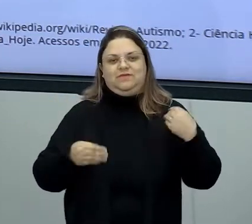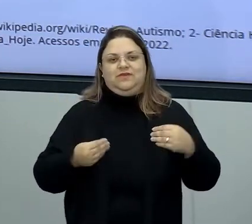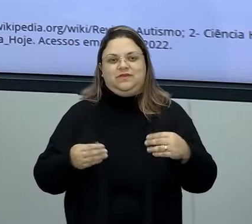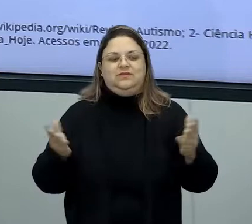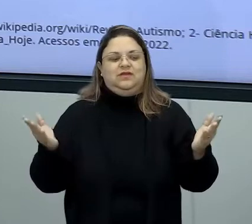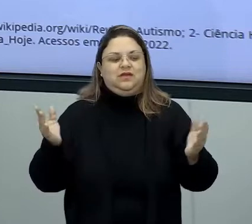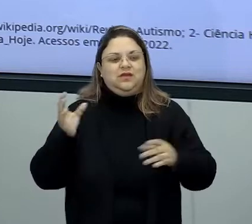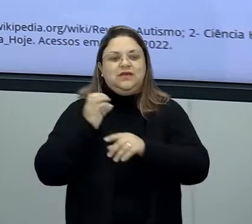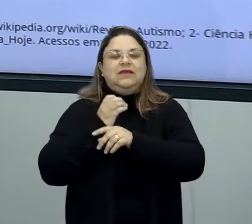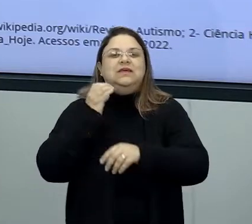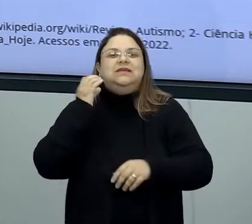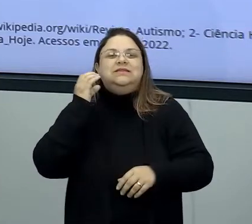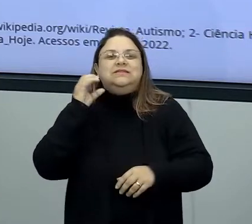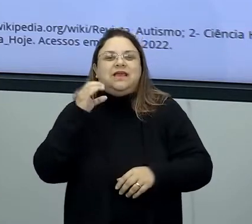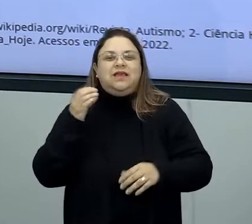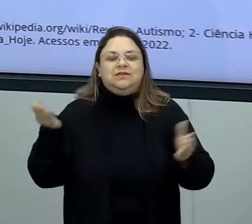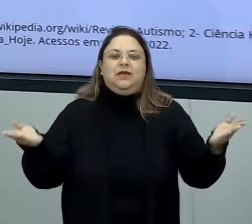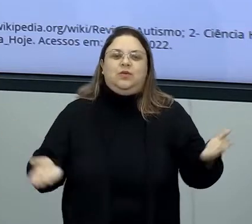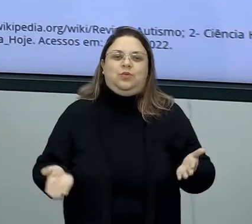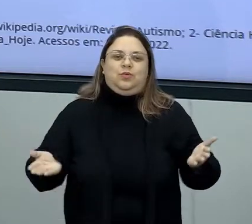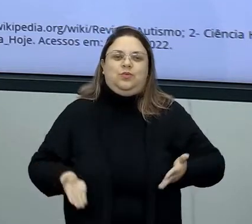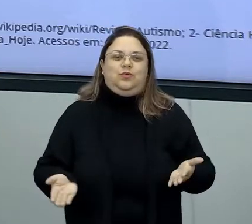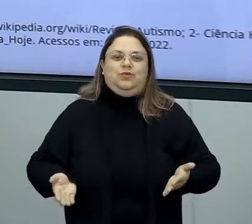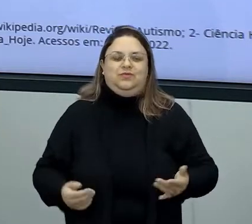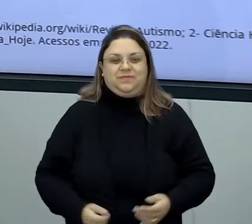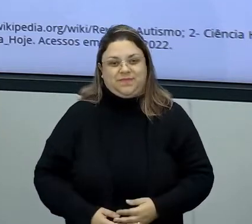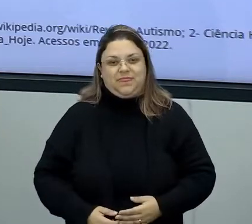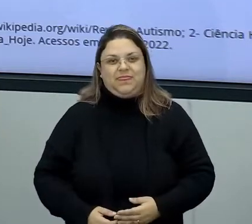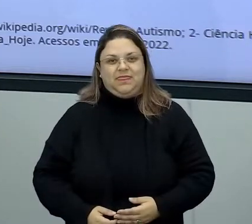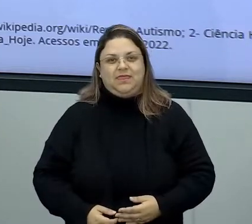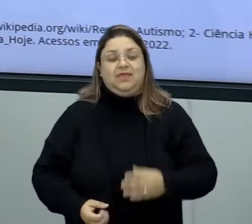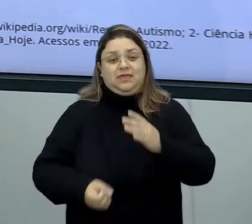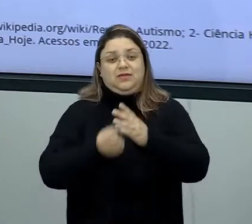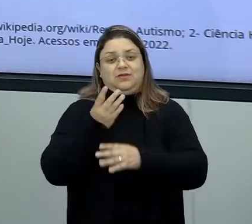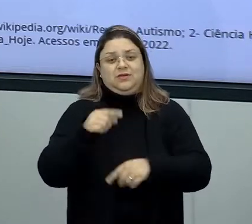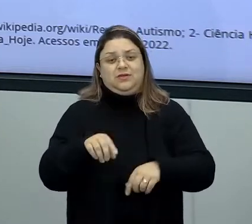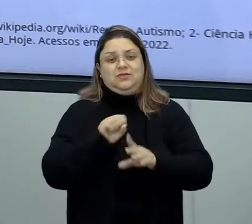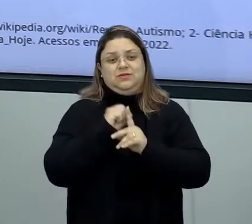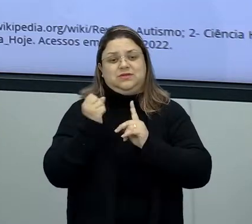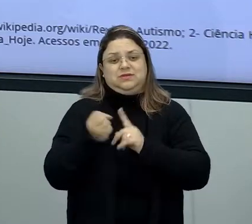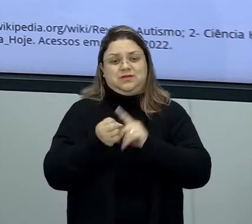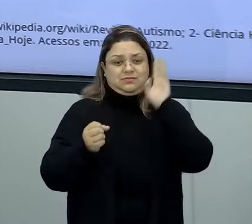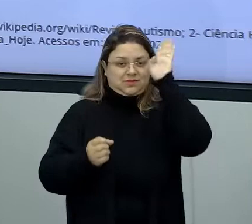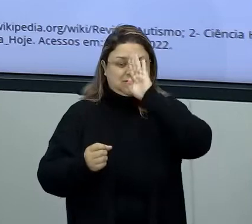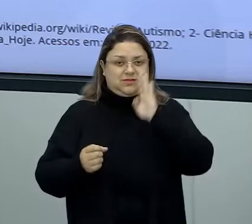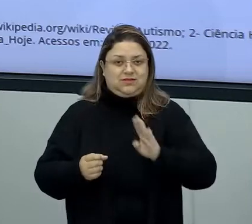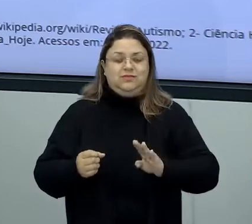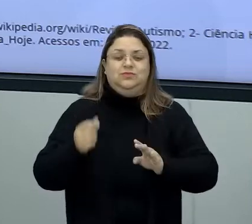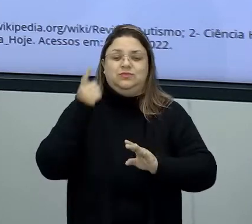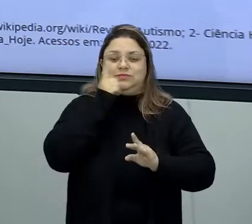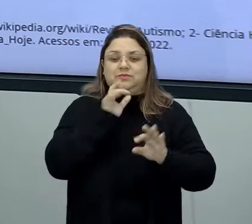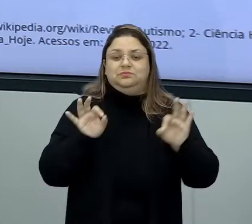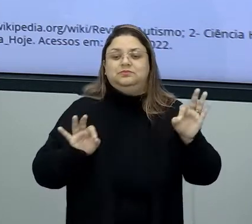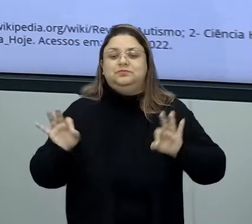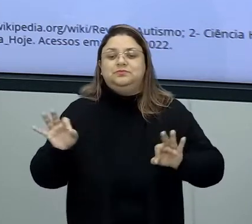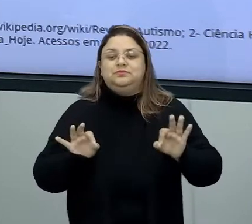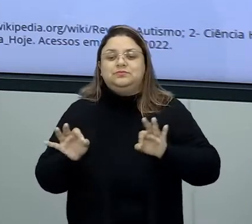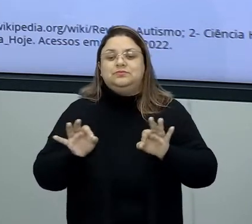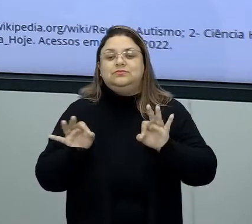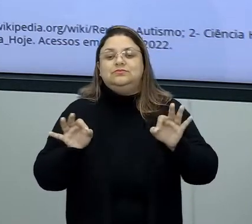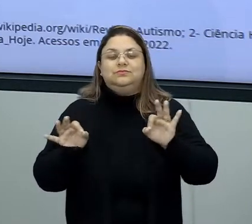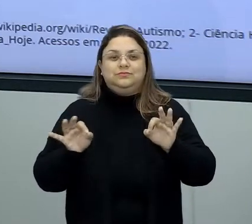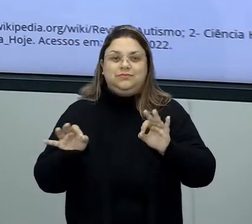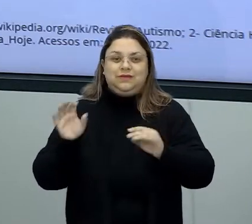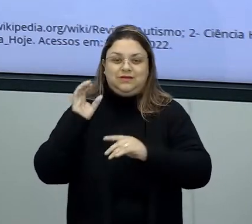vocês têm acesso facilmente, criada pela Sociedade Brasileira para o Processo da Ciência. Então,